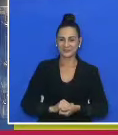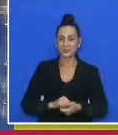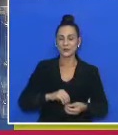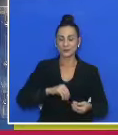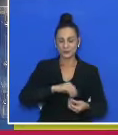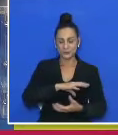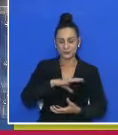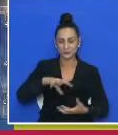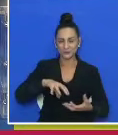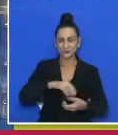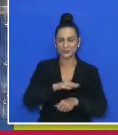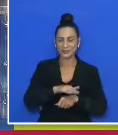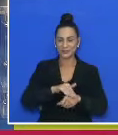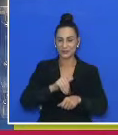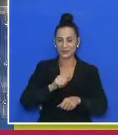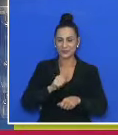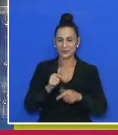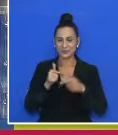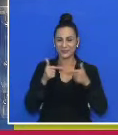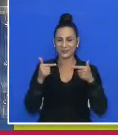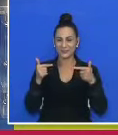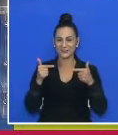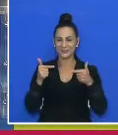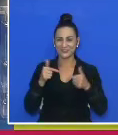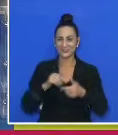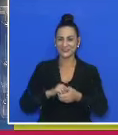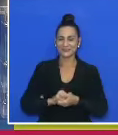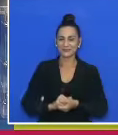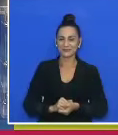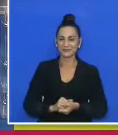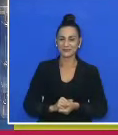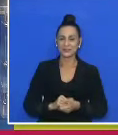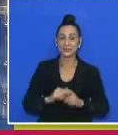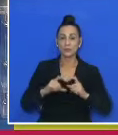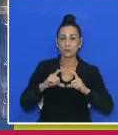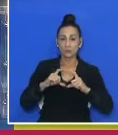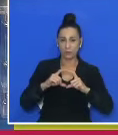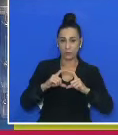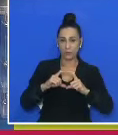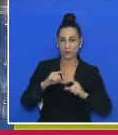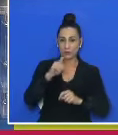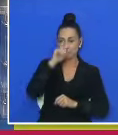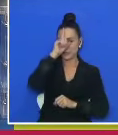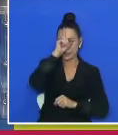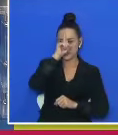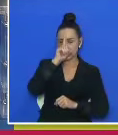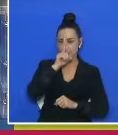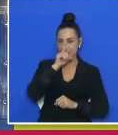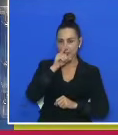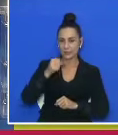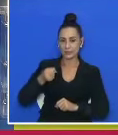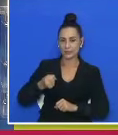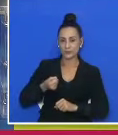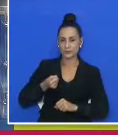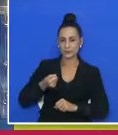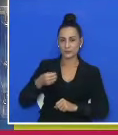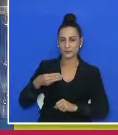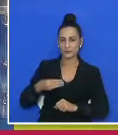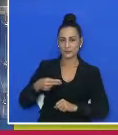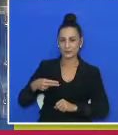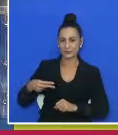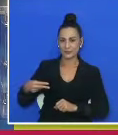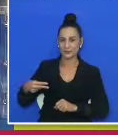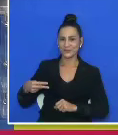O globo girando, você chamando, a sorte chegando. Bola amarela, número 32. Amarela,